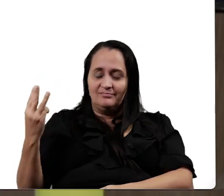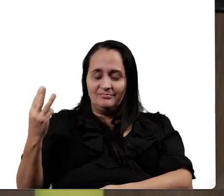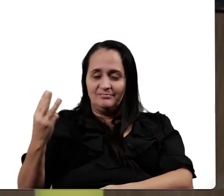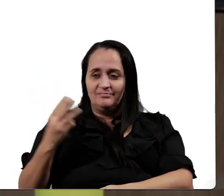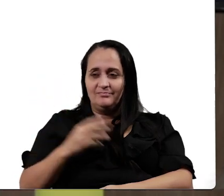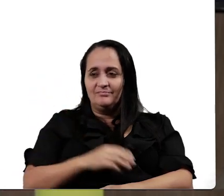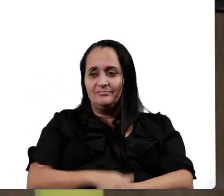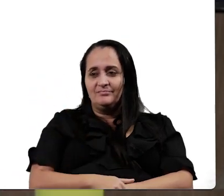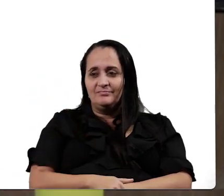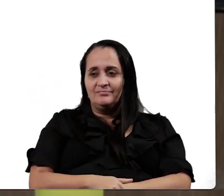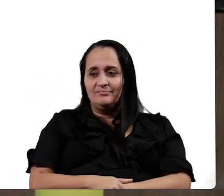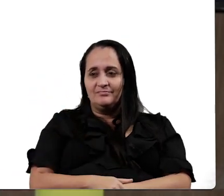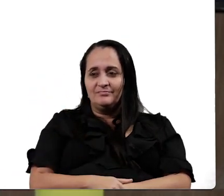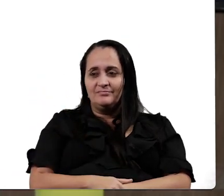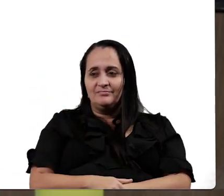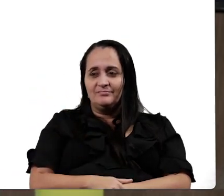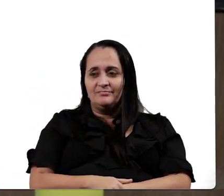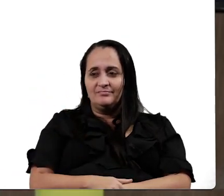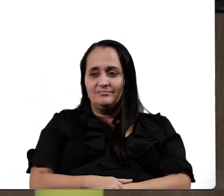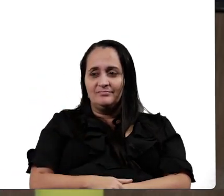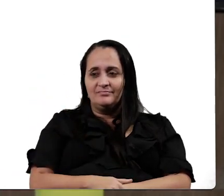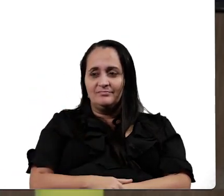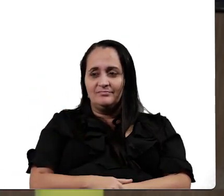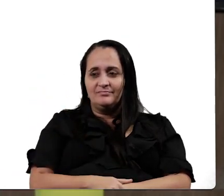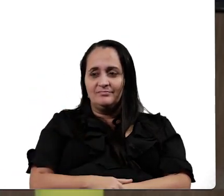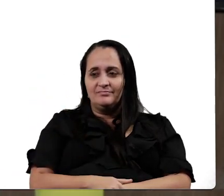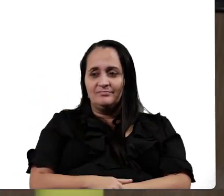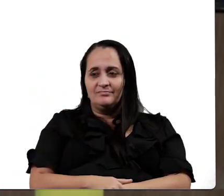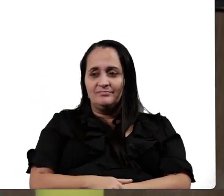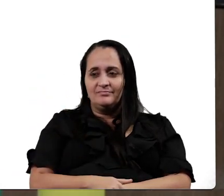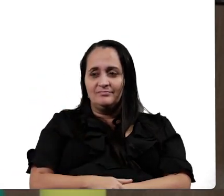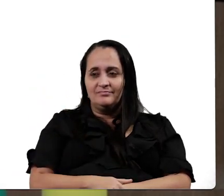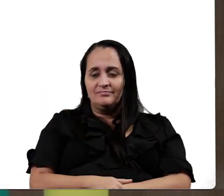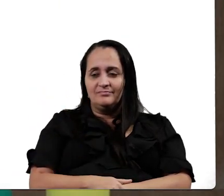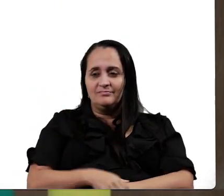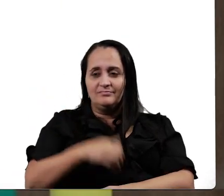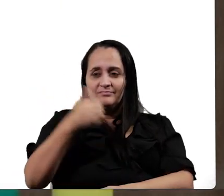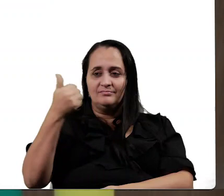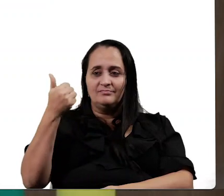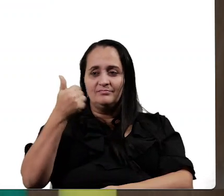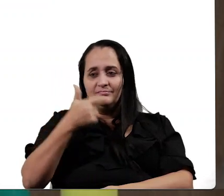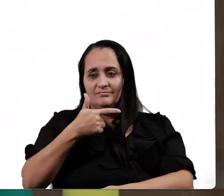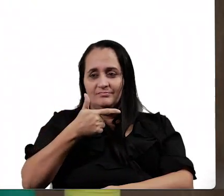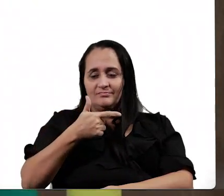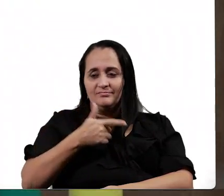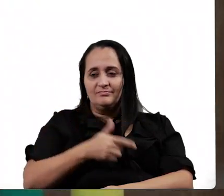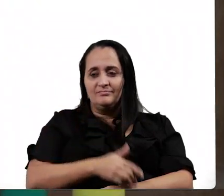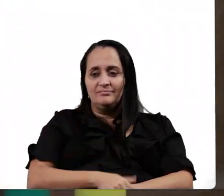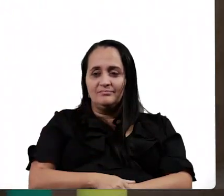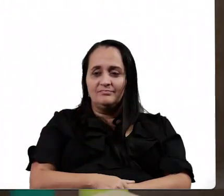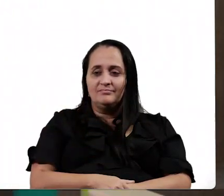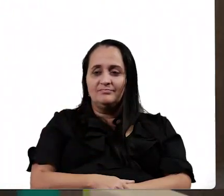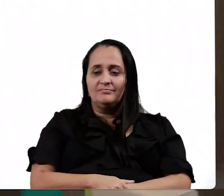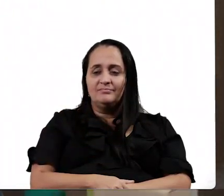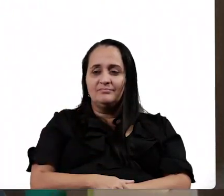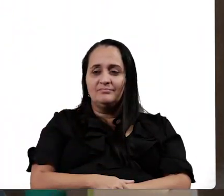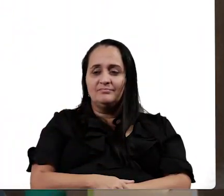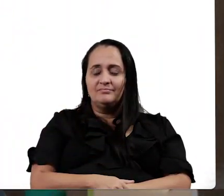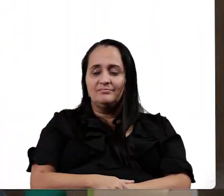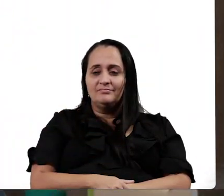quatro vasinhos quatro vasinhos vezes três direções 12